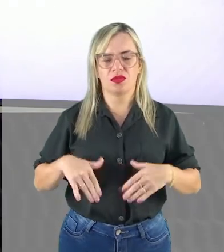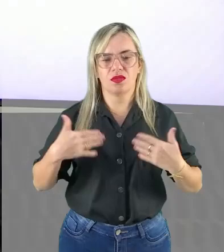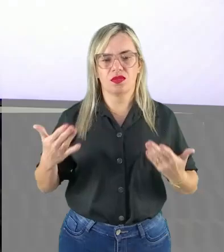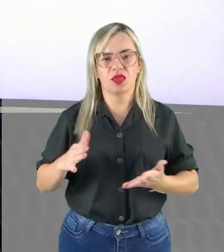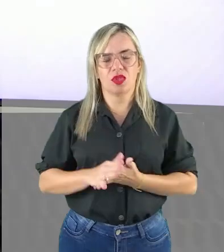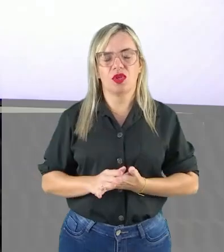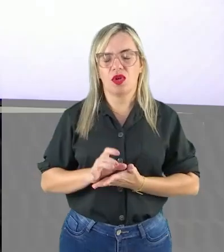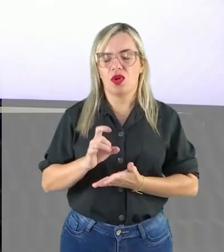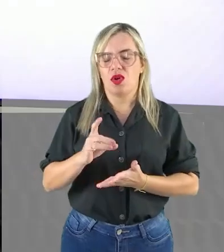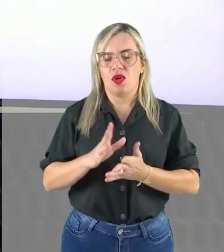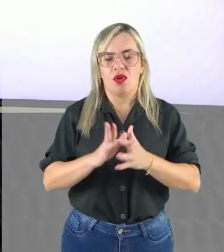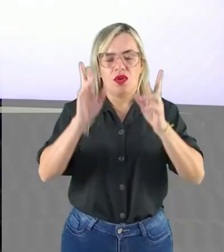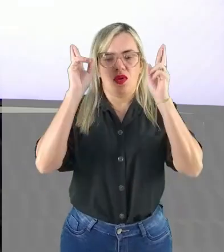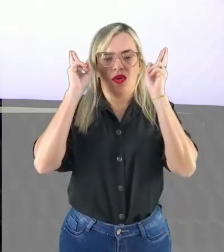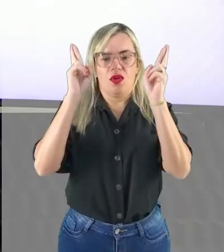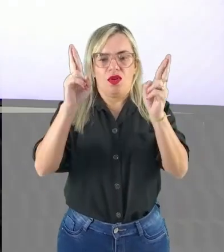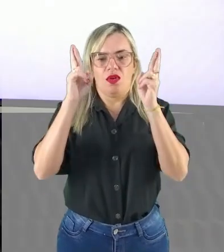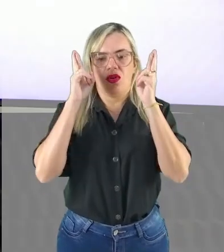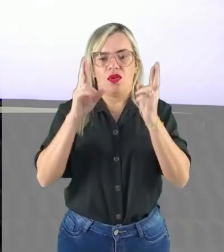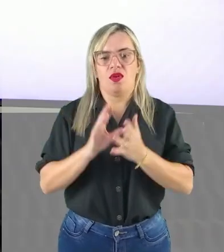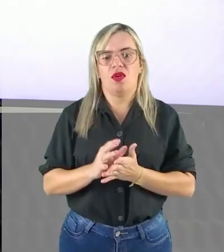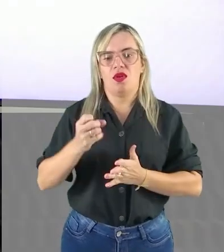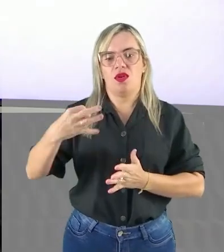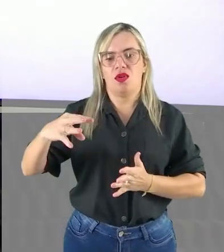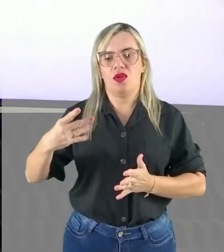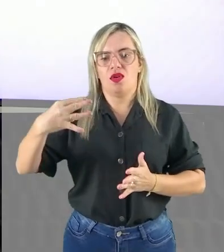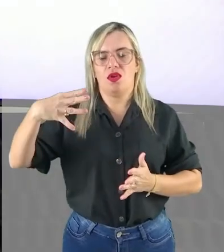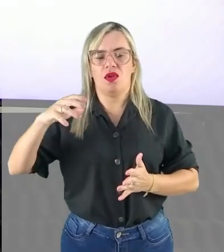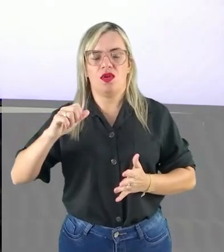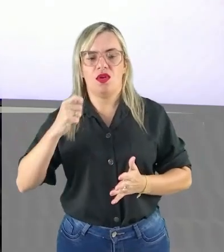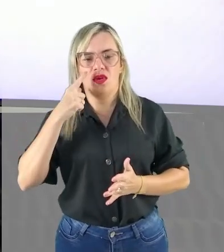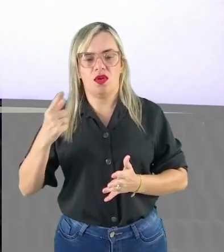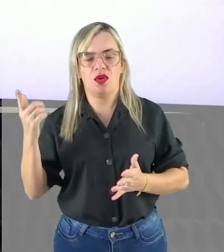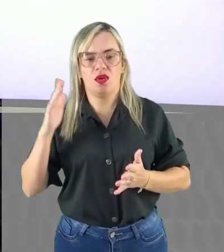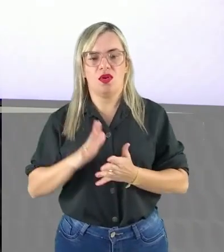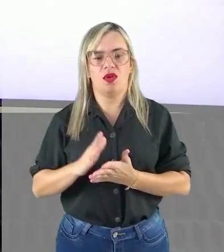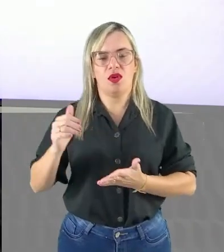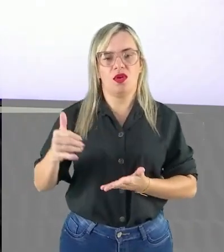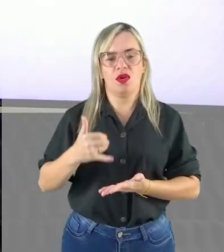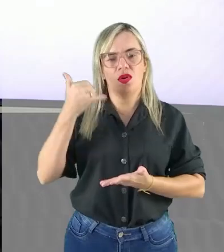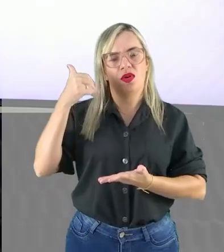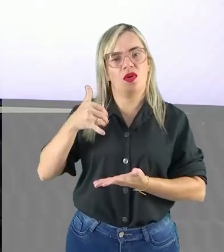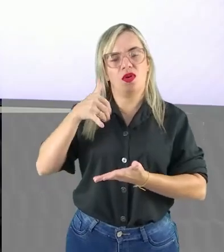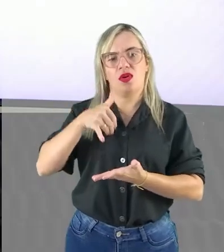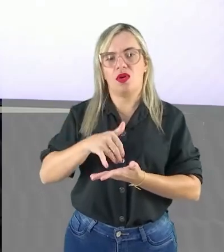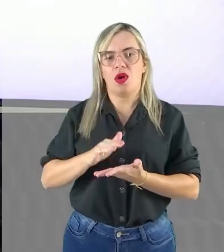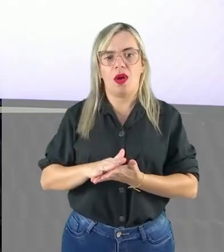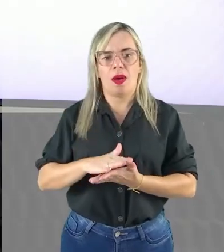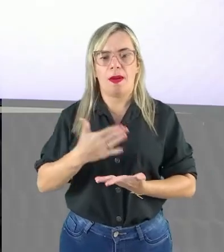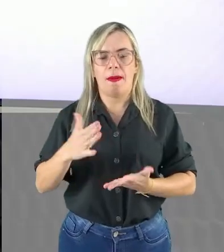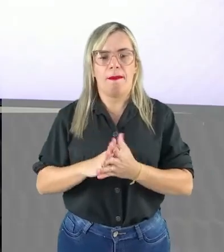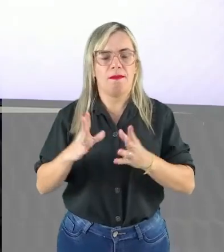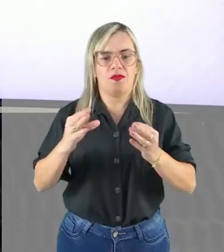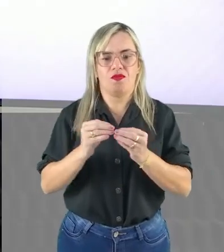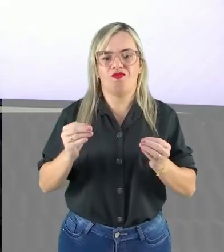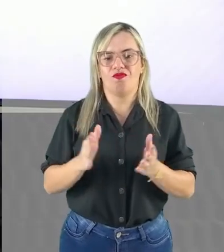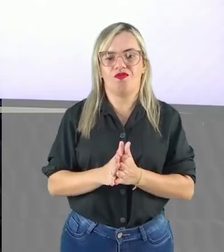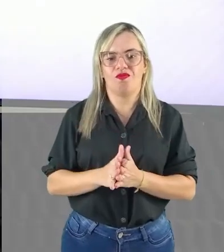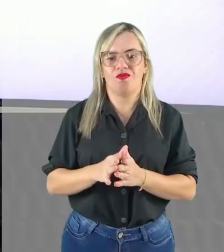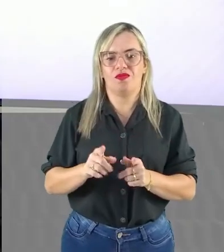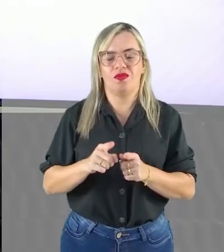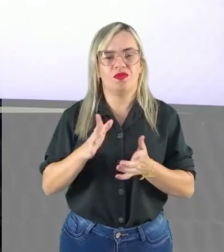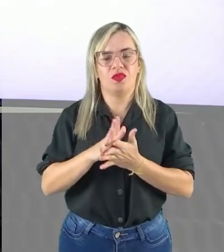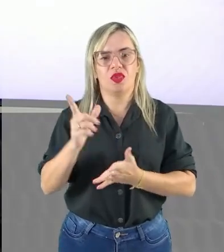só há uma esperança, que a obsolência programada mate antes o maninho, entre aspas, o irmão, né, pequeno, e que